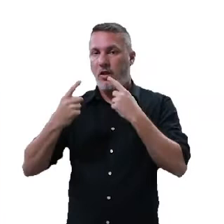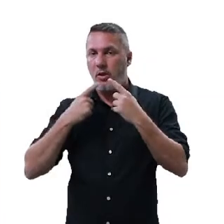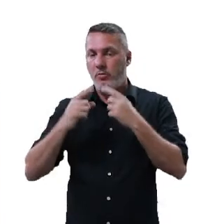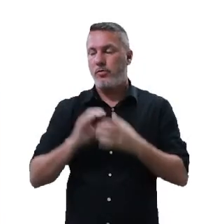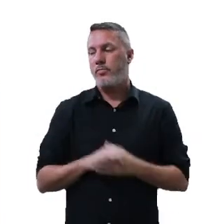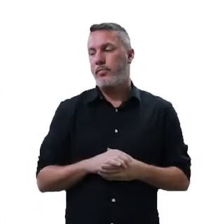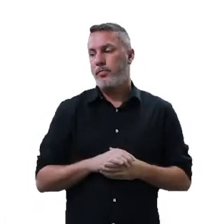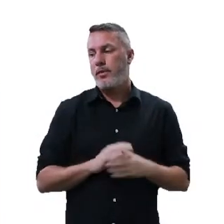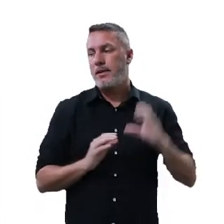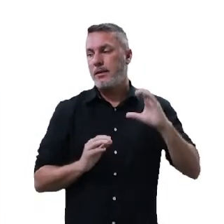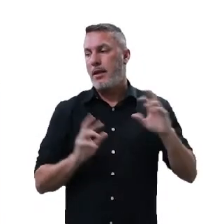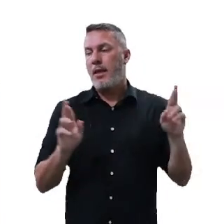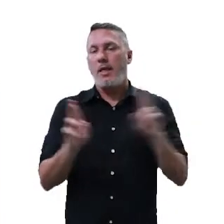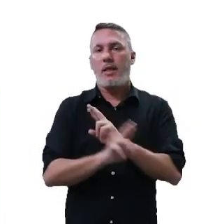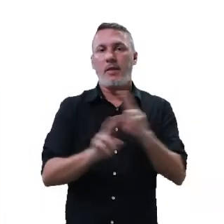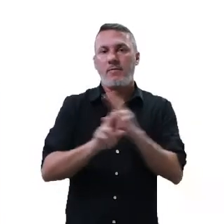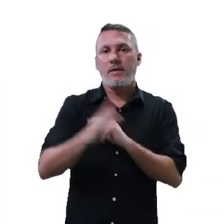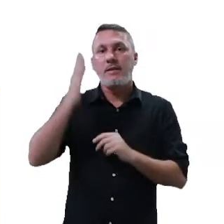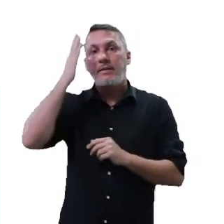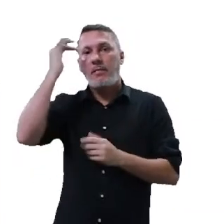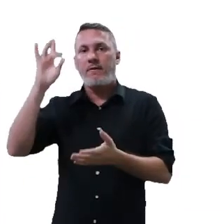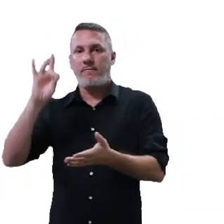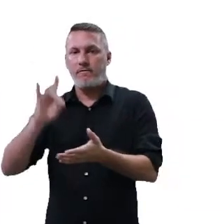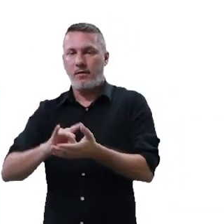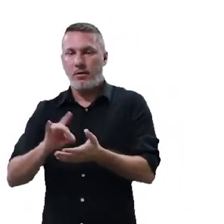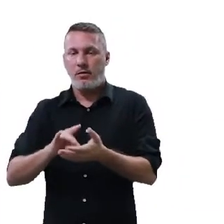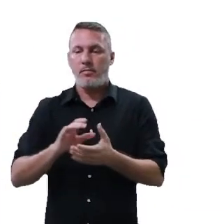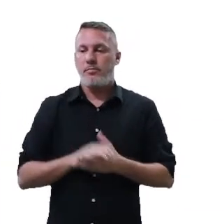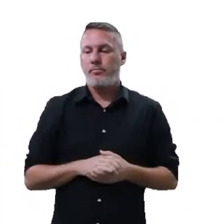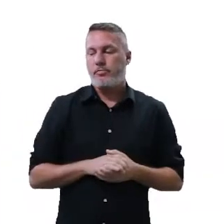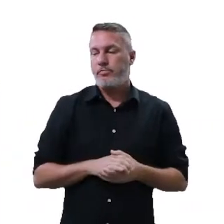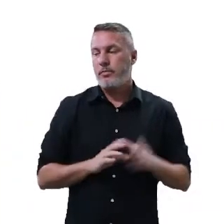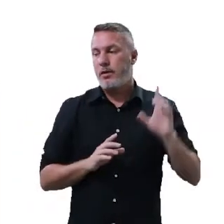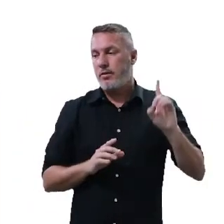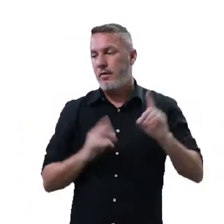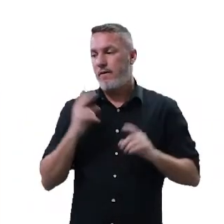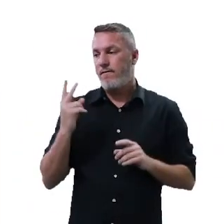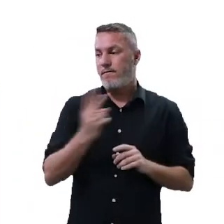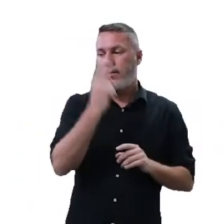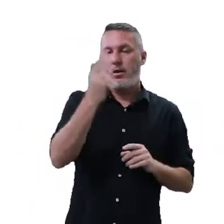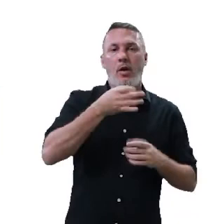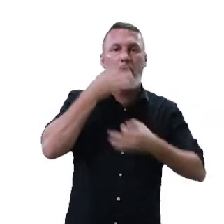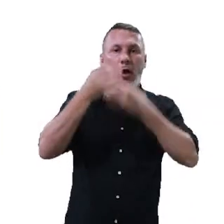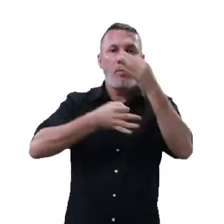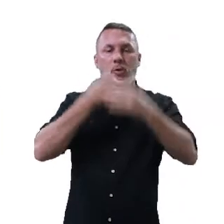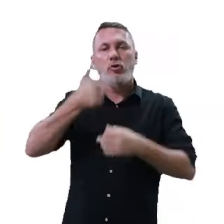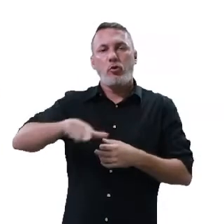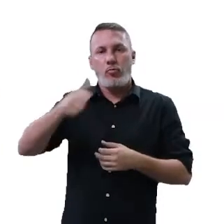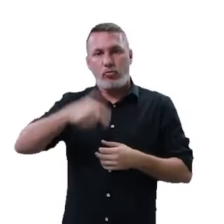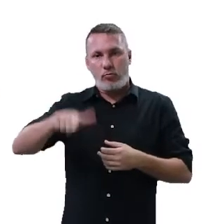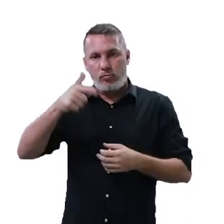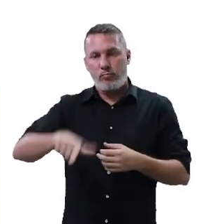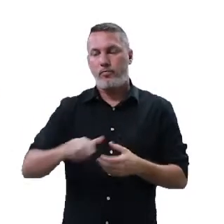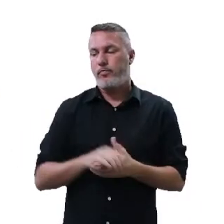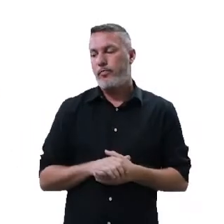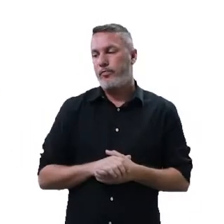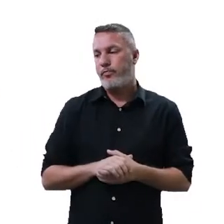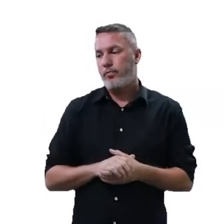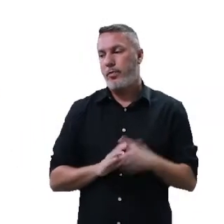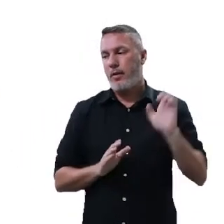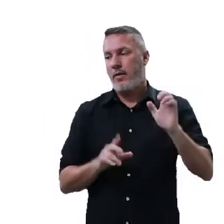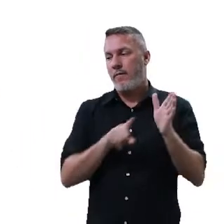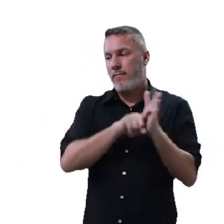dialético, C, relativização do saber verdadeiro, D, valorização da argumentação